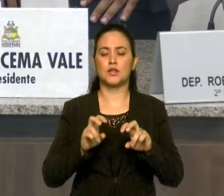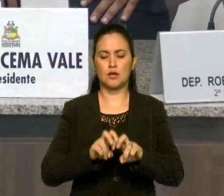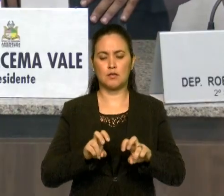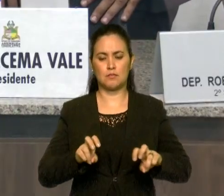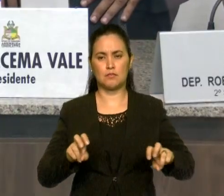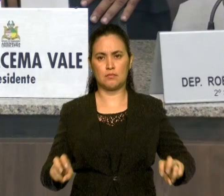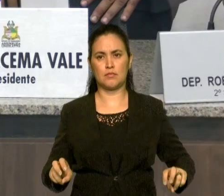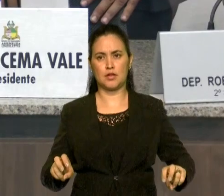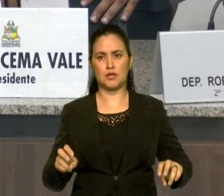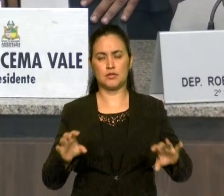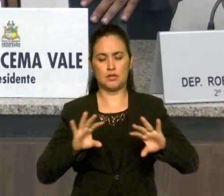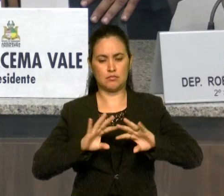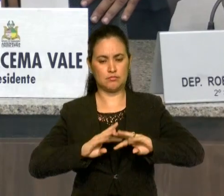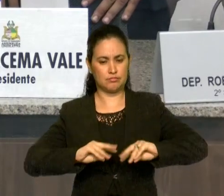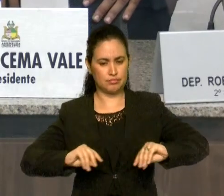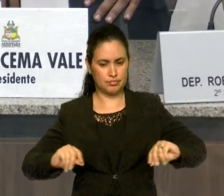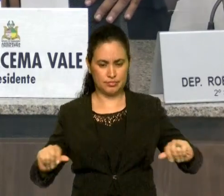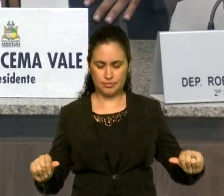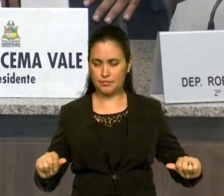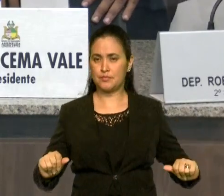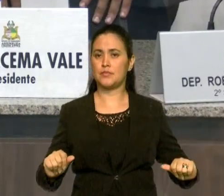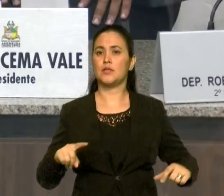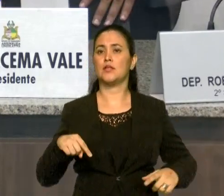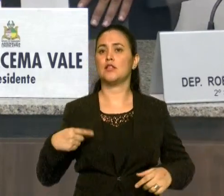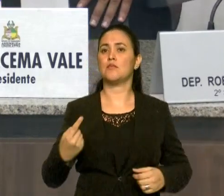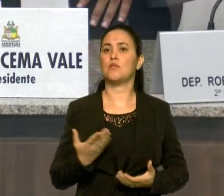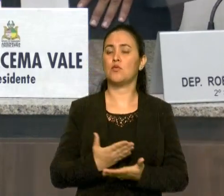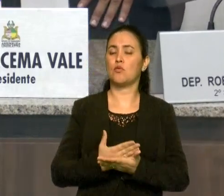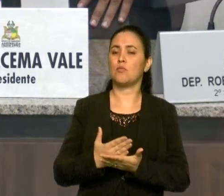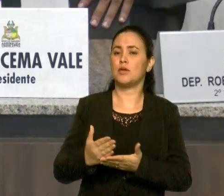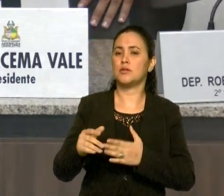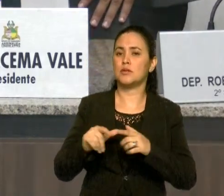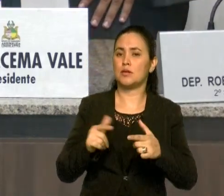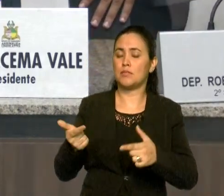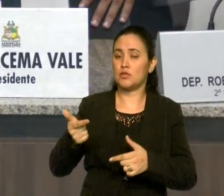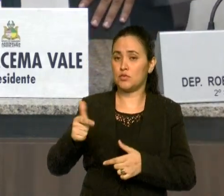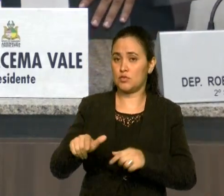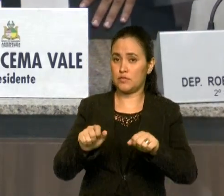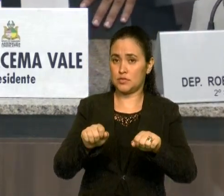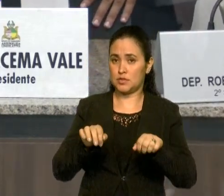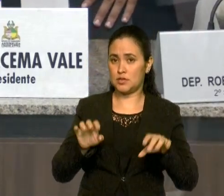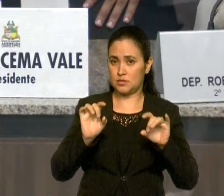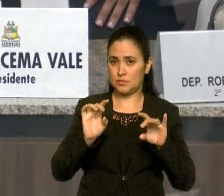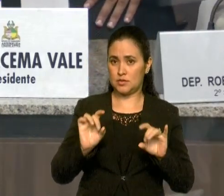e reiniciar os trabalhos com a sessão solene.